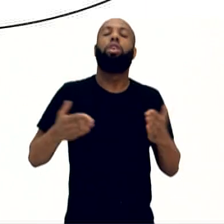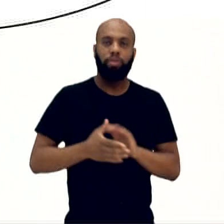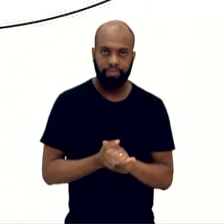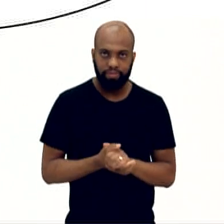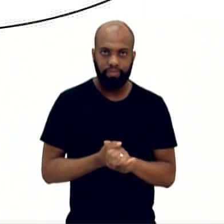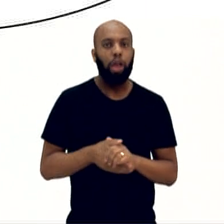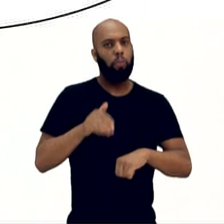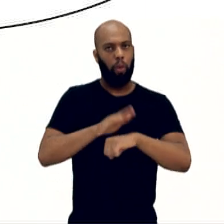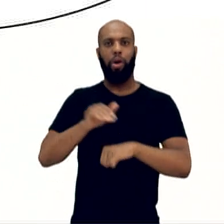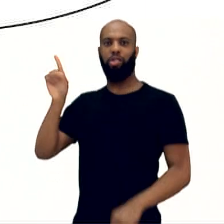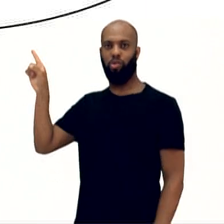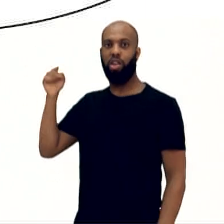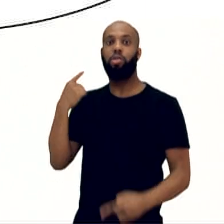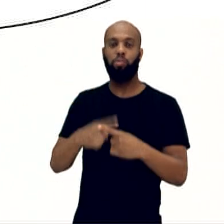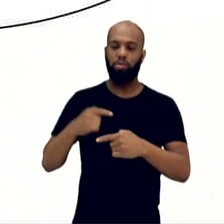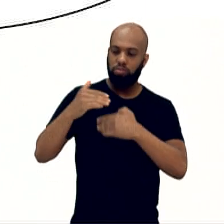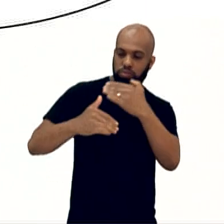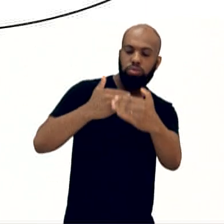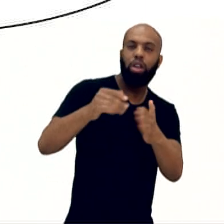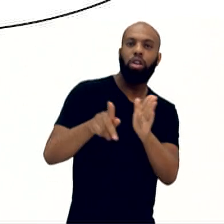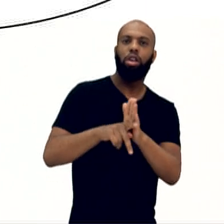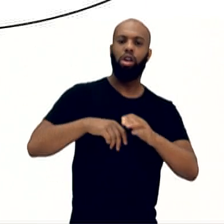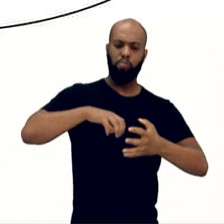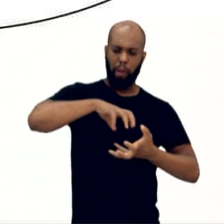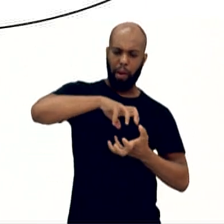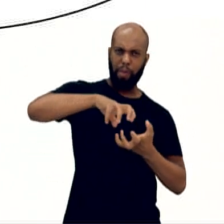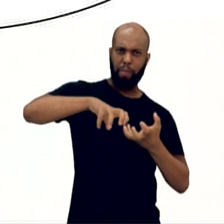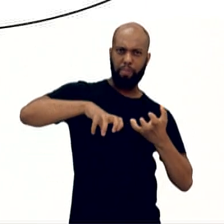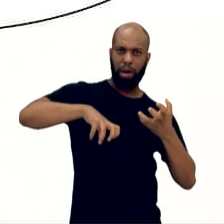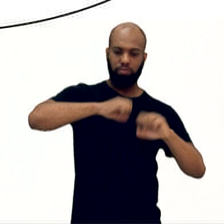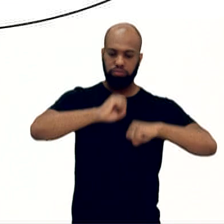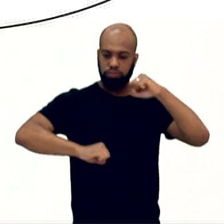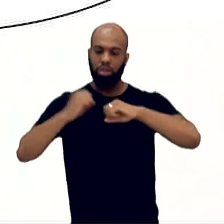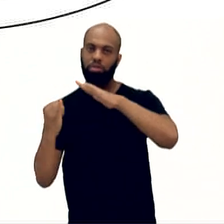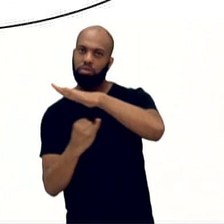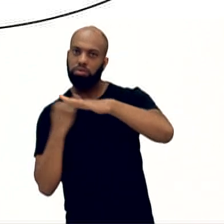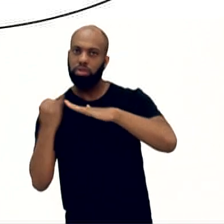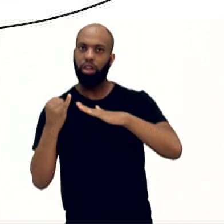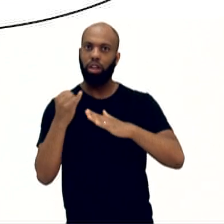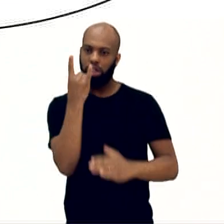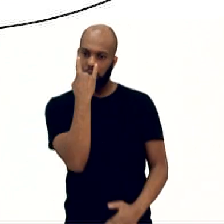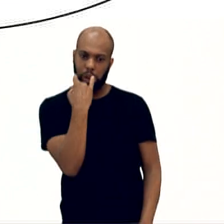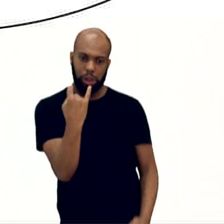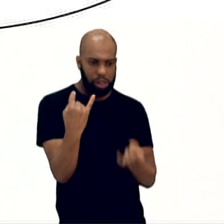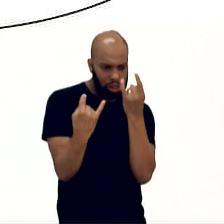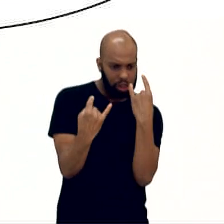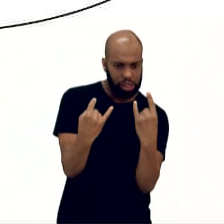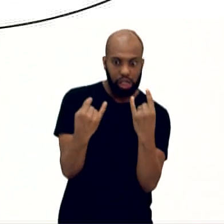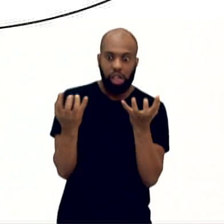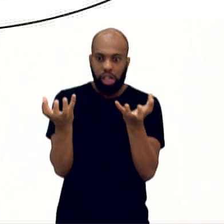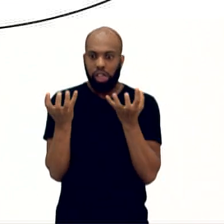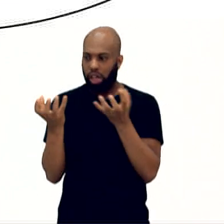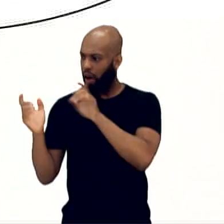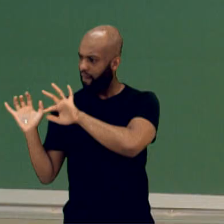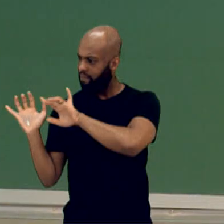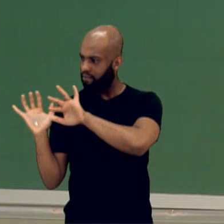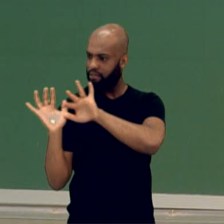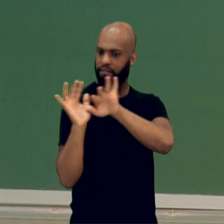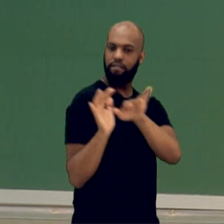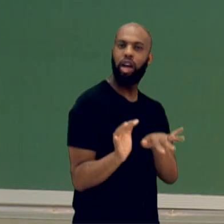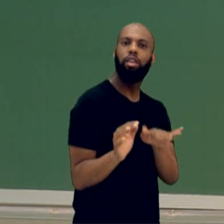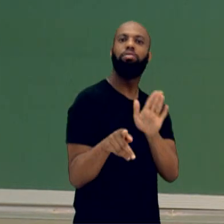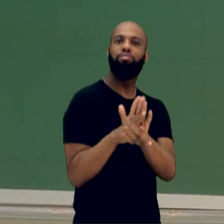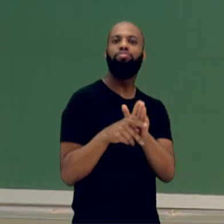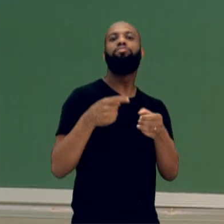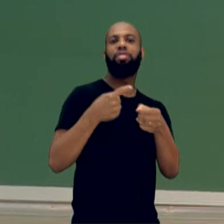aqui? Porque é esse processo aqui de revolução industrial que vai atrair pessoas a se concentrarem em grande quantidade